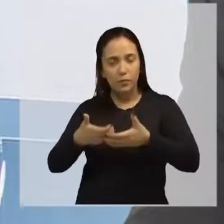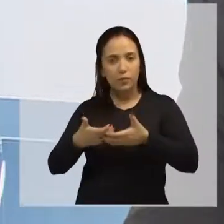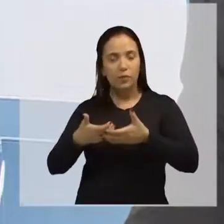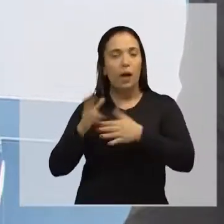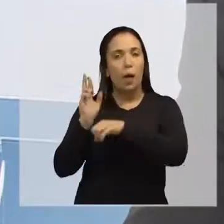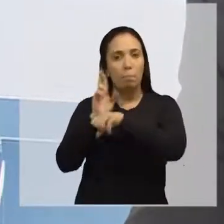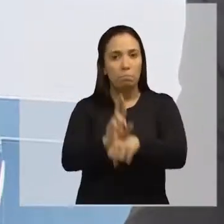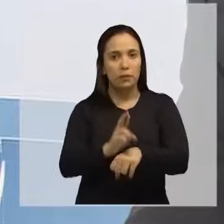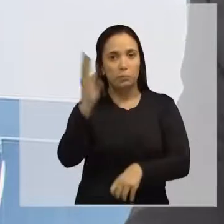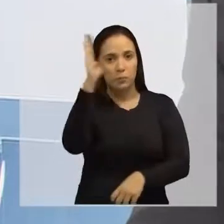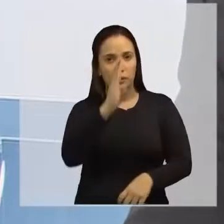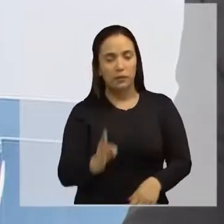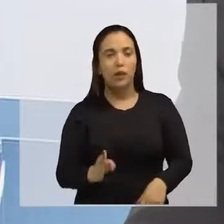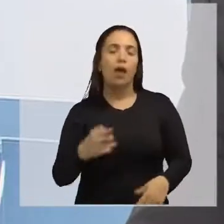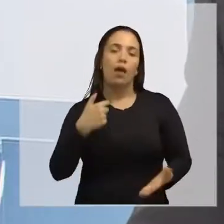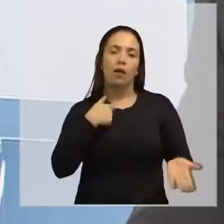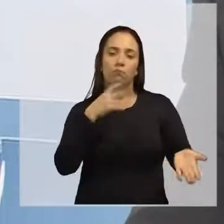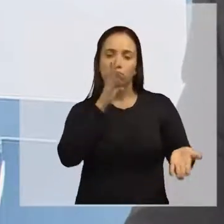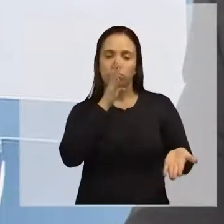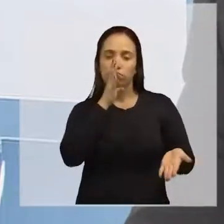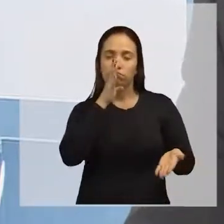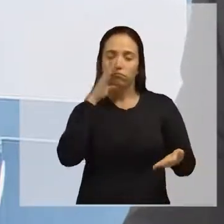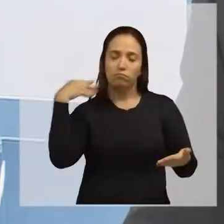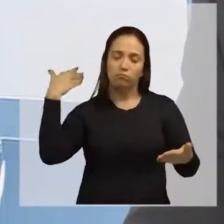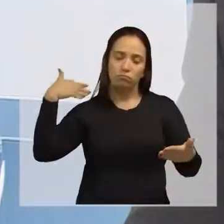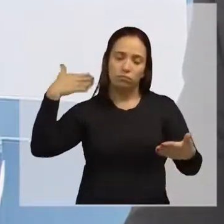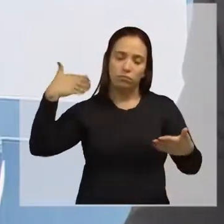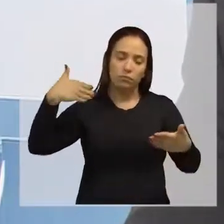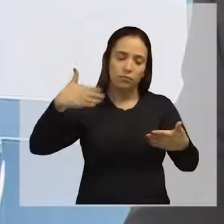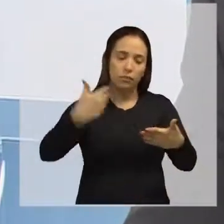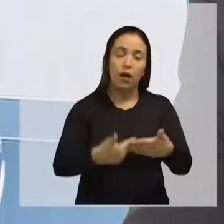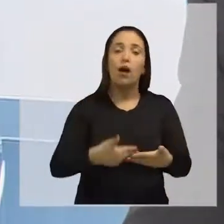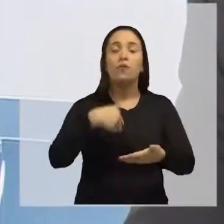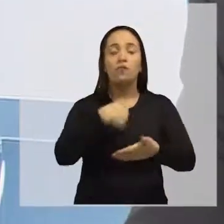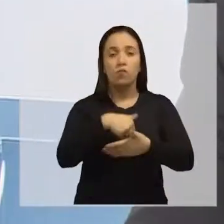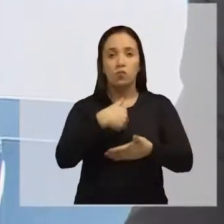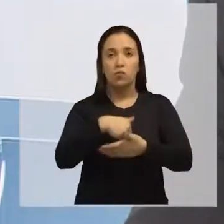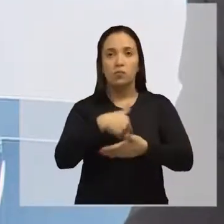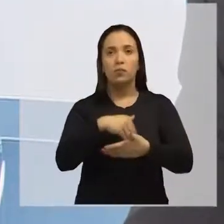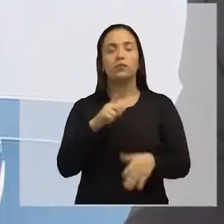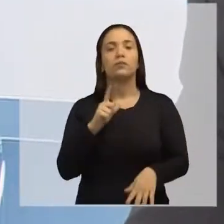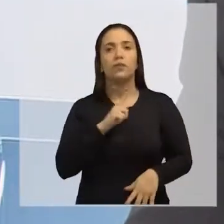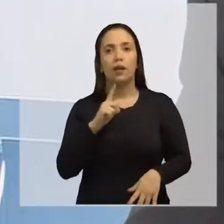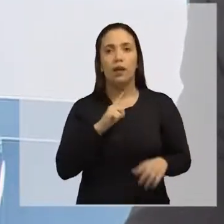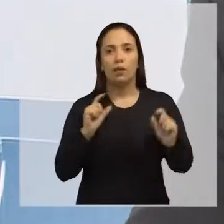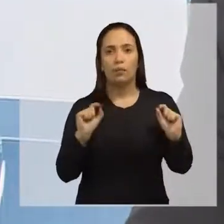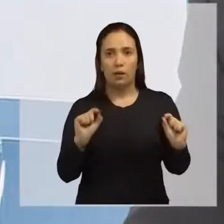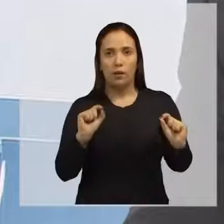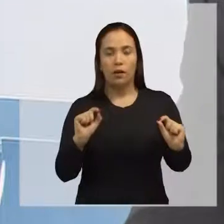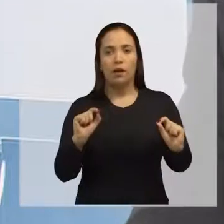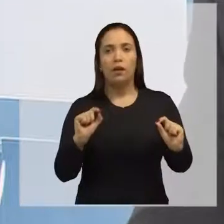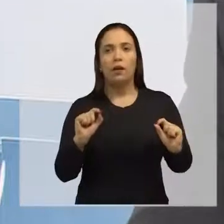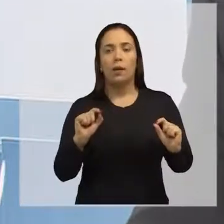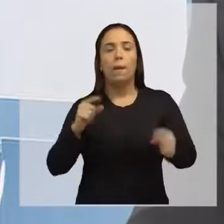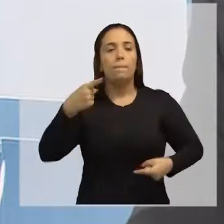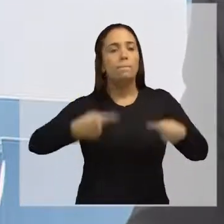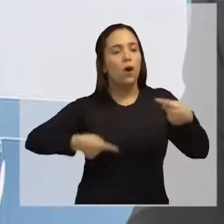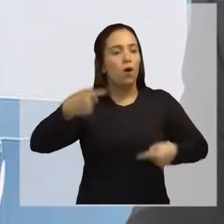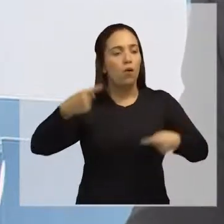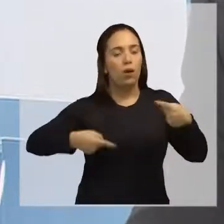período de lá para cá, pelo menos que eu acompanhei de lá para cá, o futebol tem sido muito usado pela